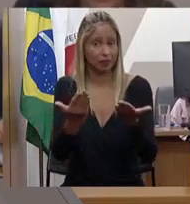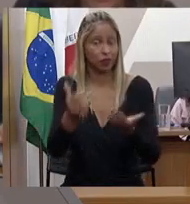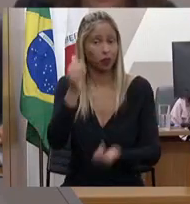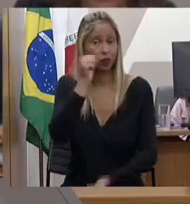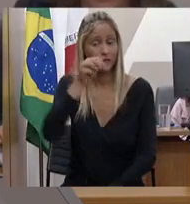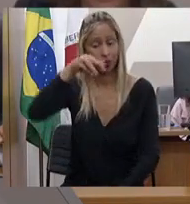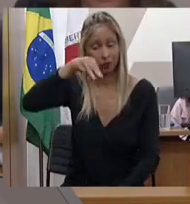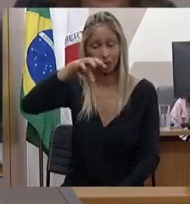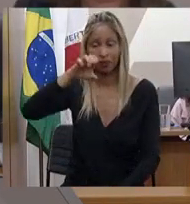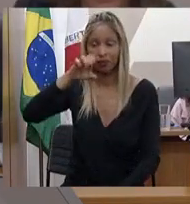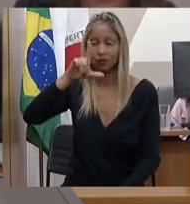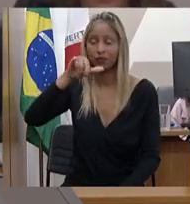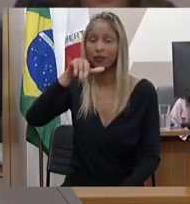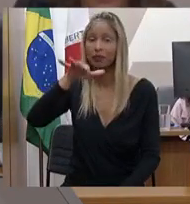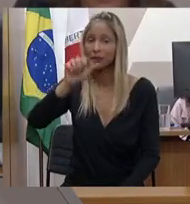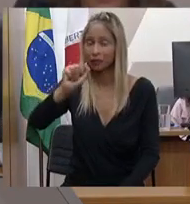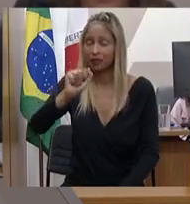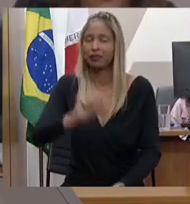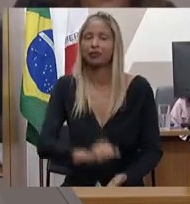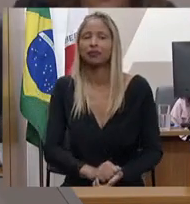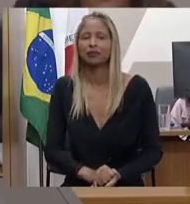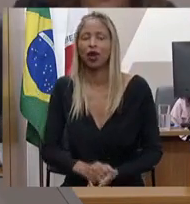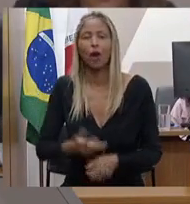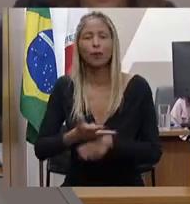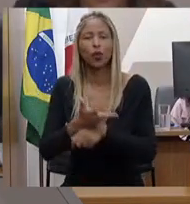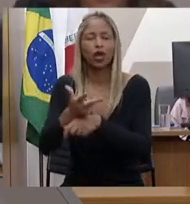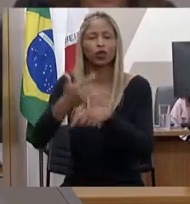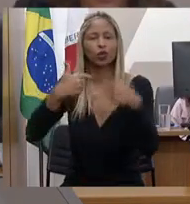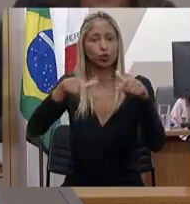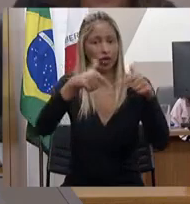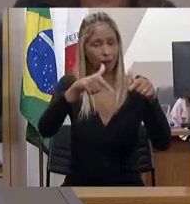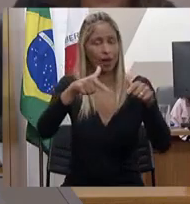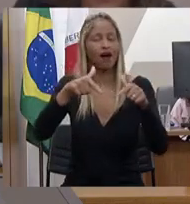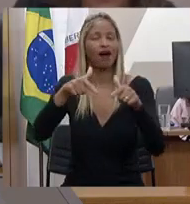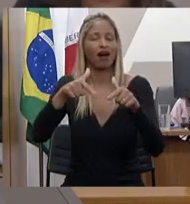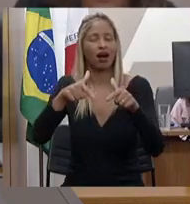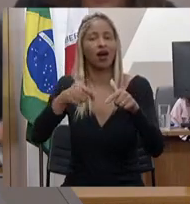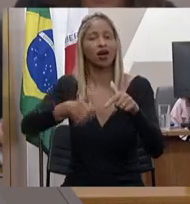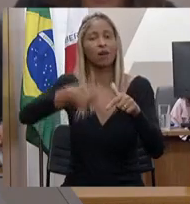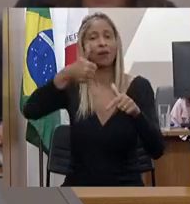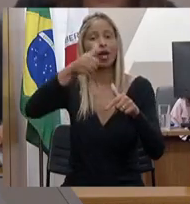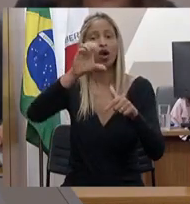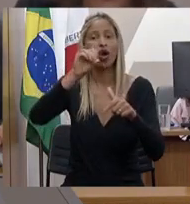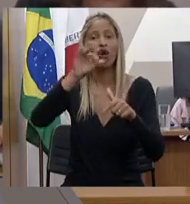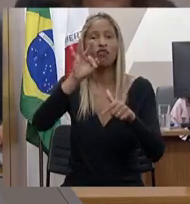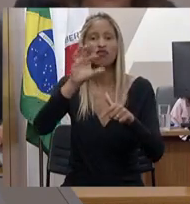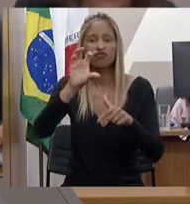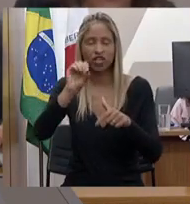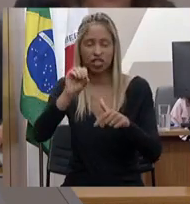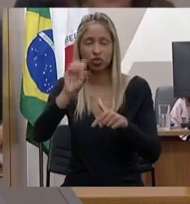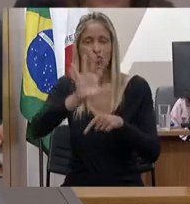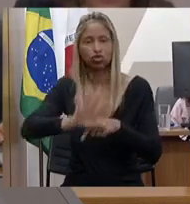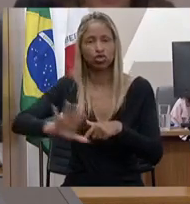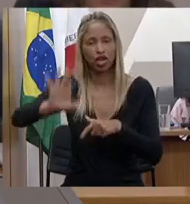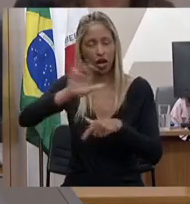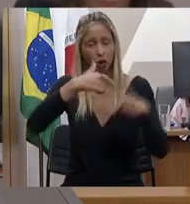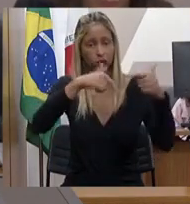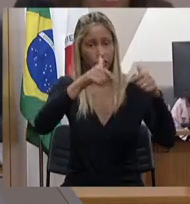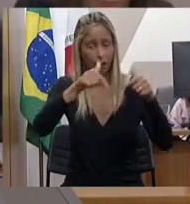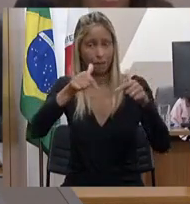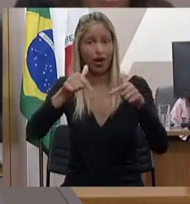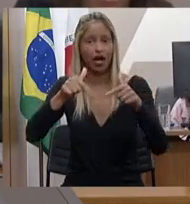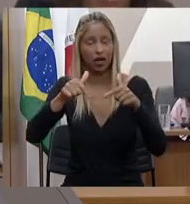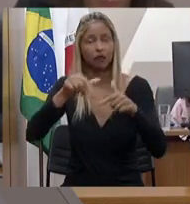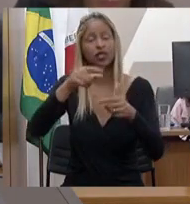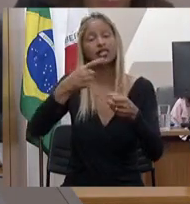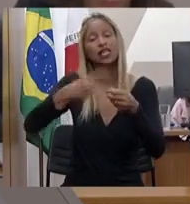de Souza Fiorini procuradora do trabalho titular do Primeiro Ofício geral da procuradoria do trabalho do município